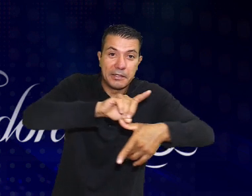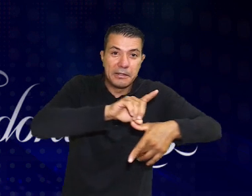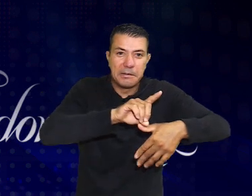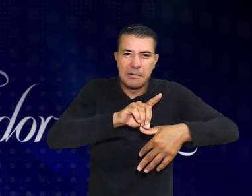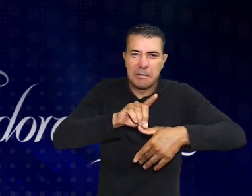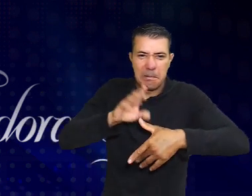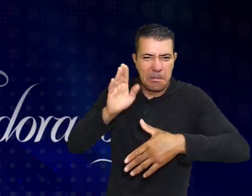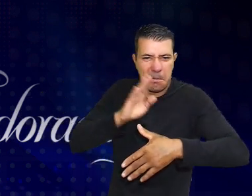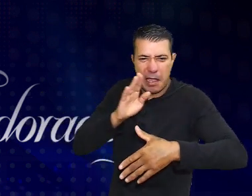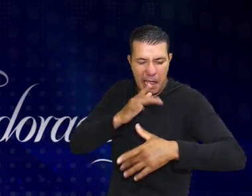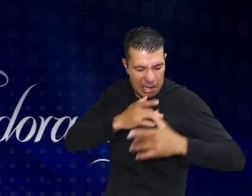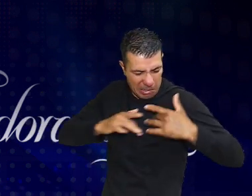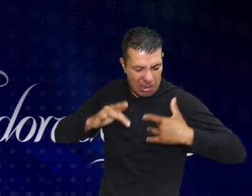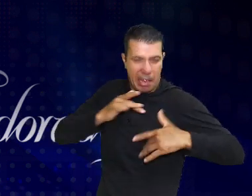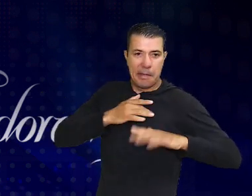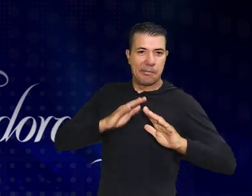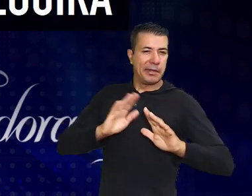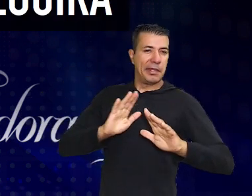mal algum